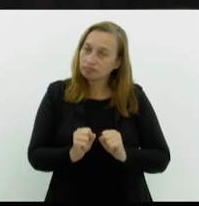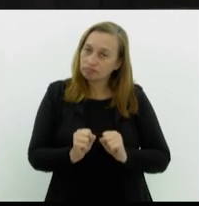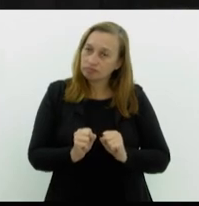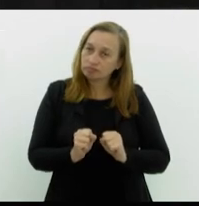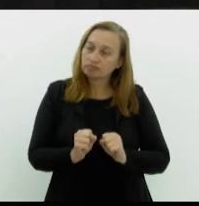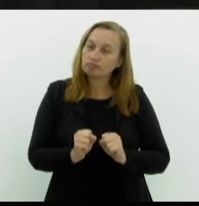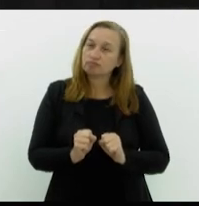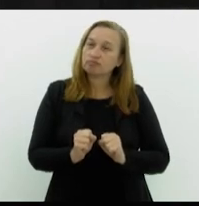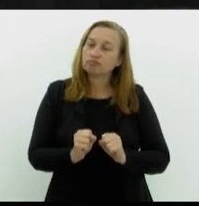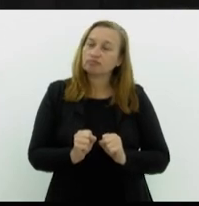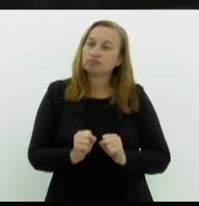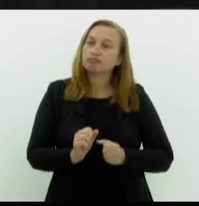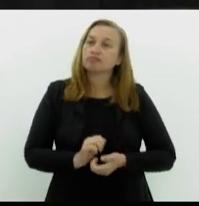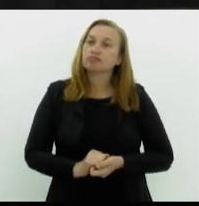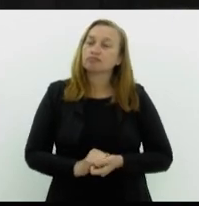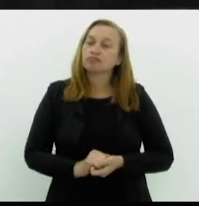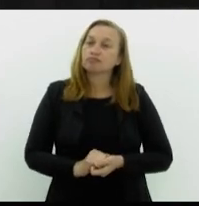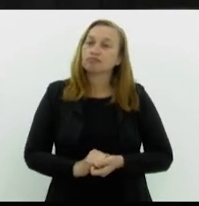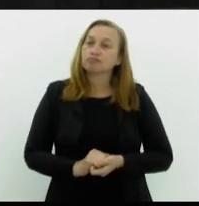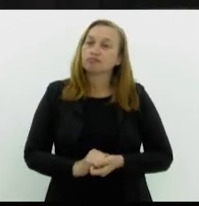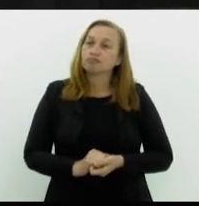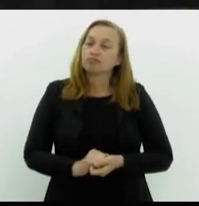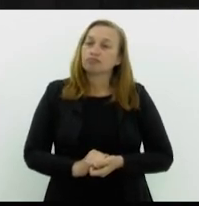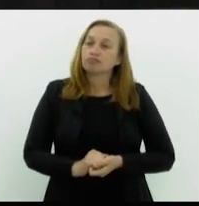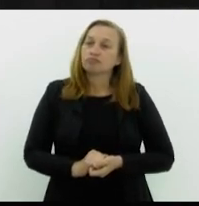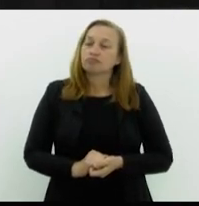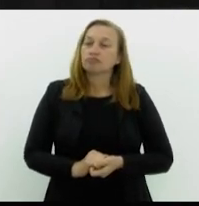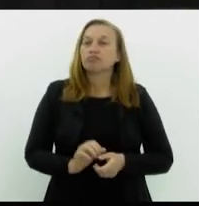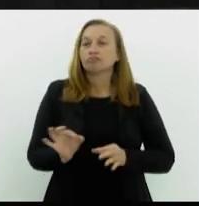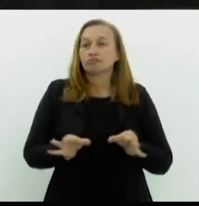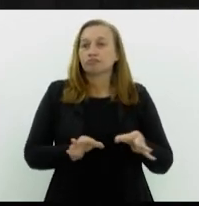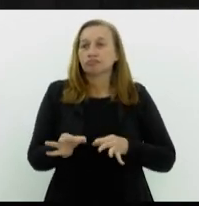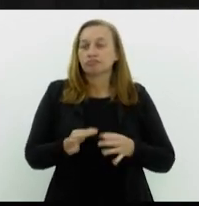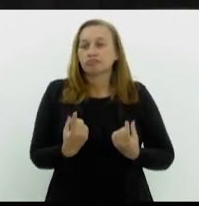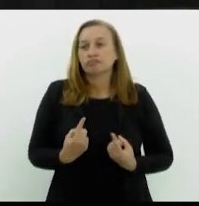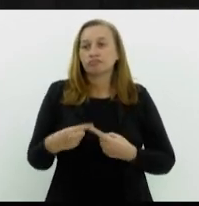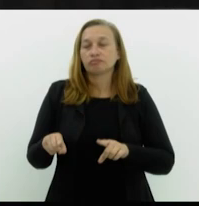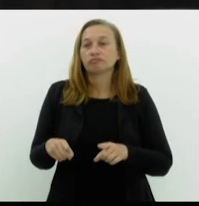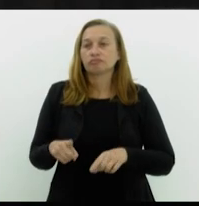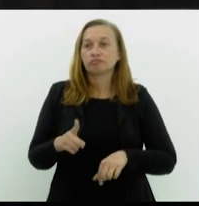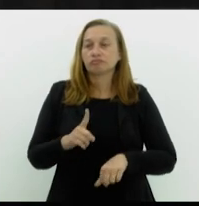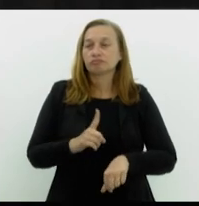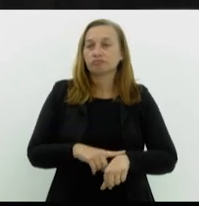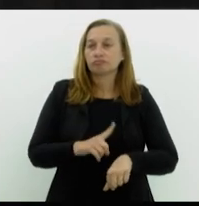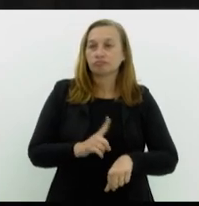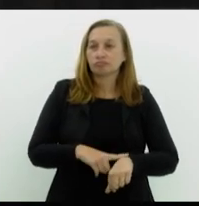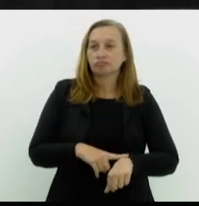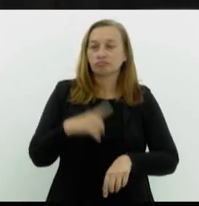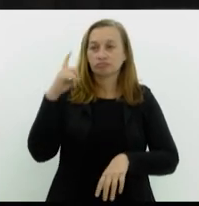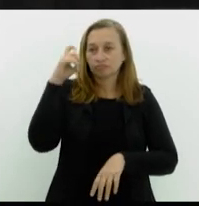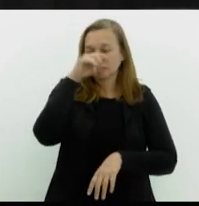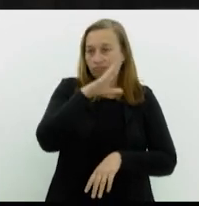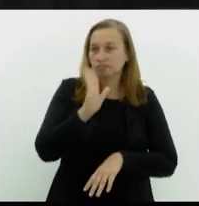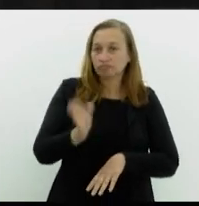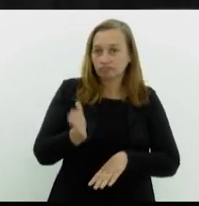edificadas para enfrentar esses tempos difíceis que já